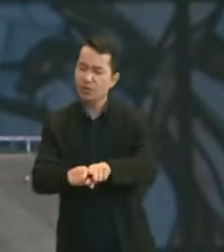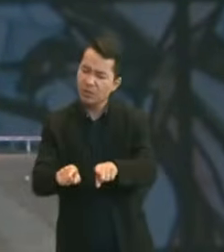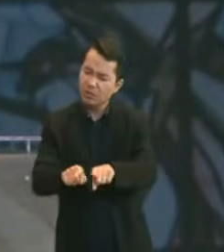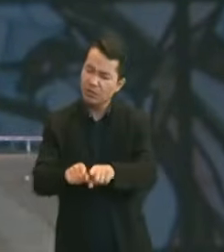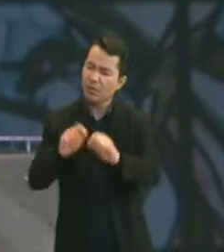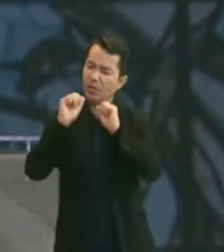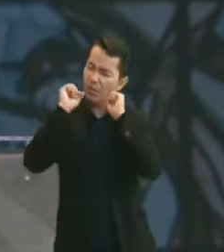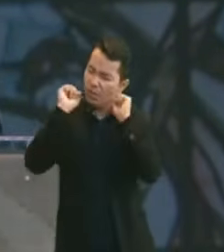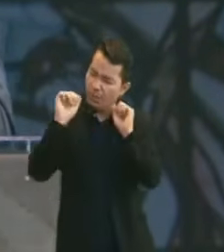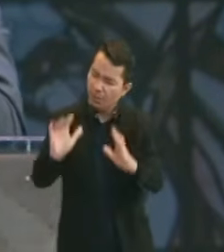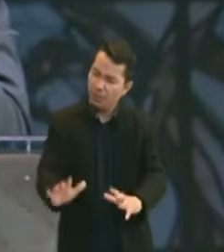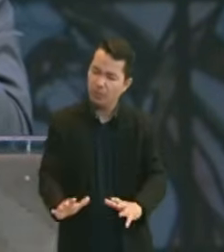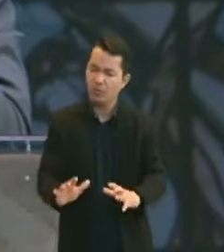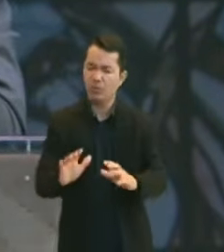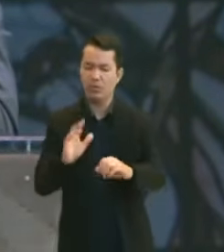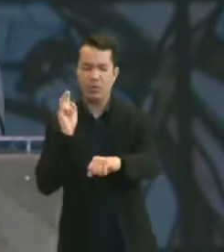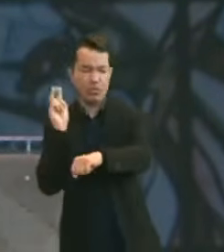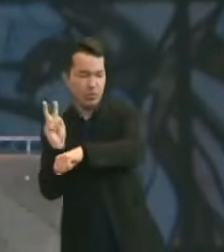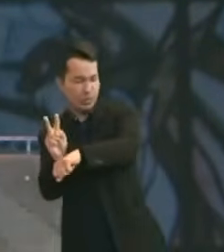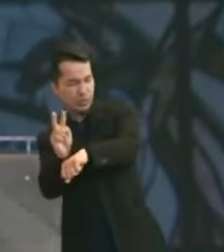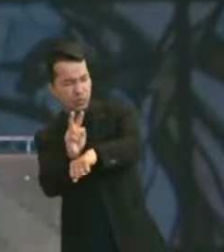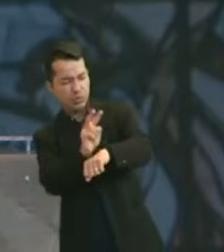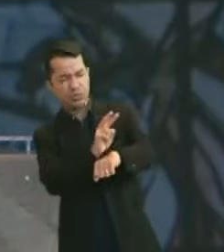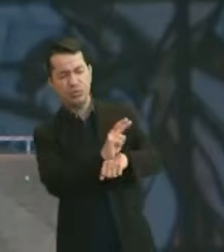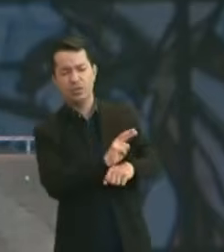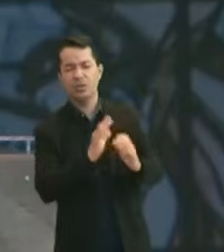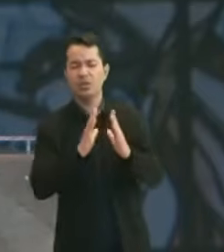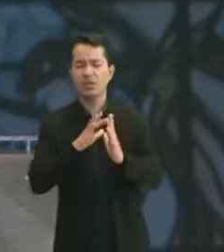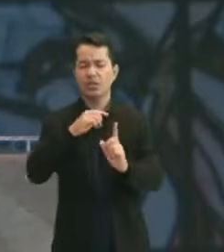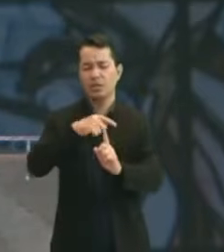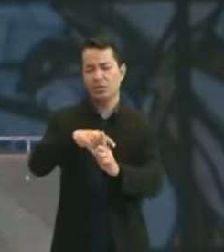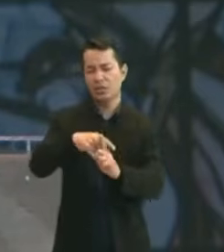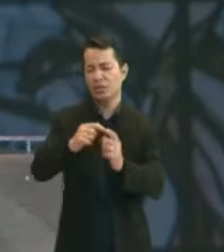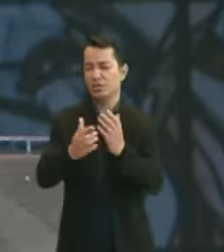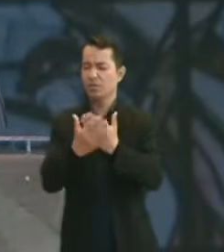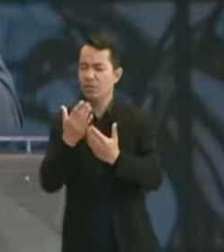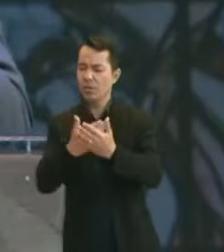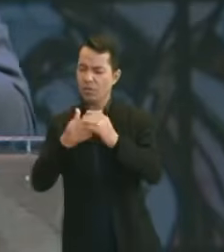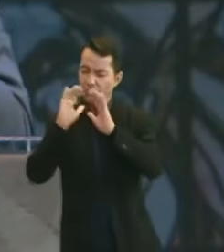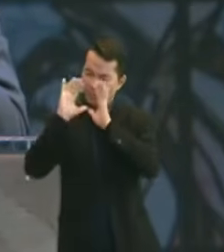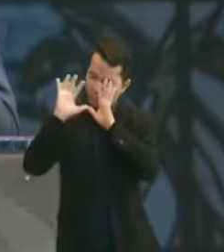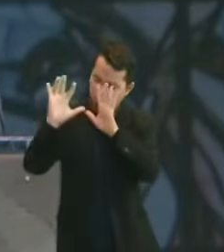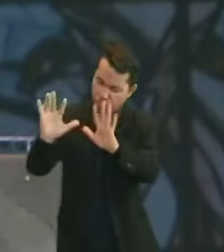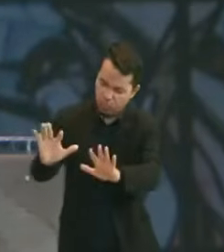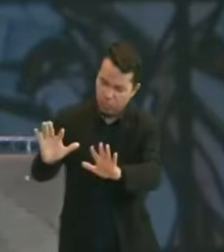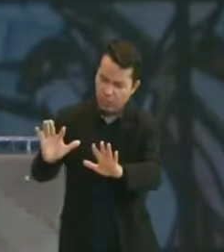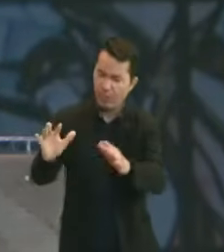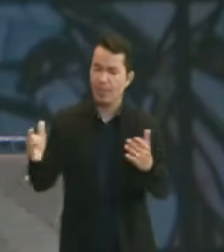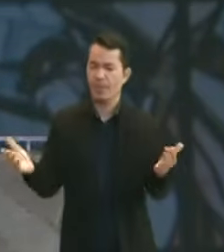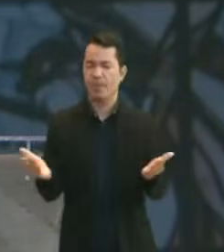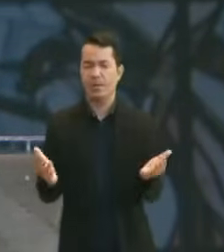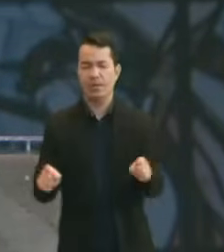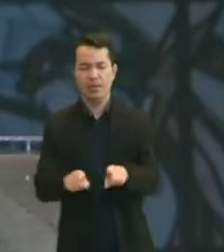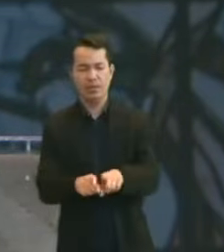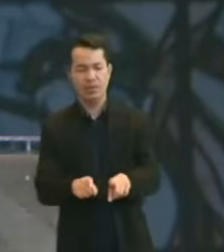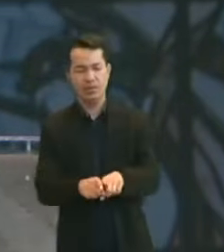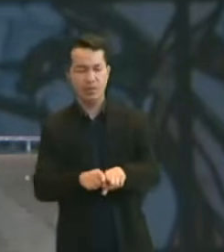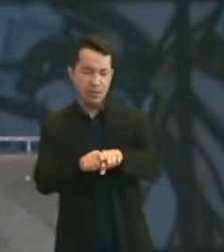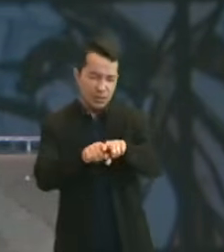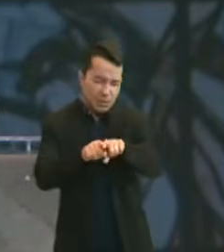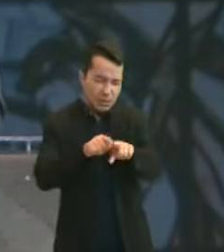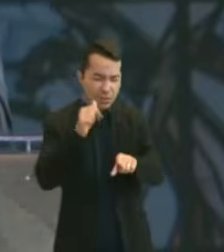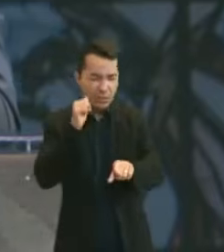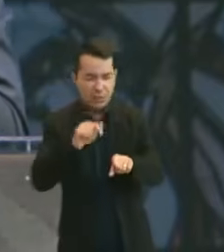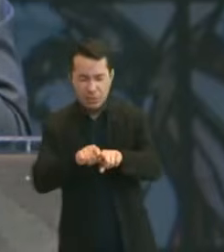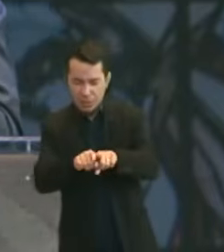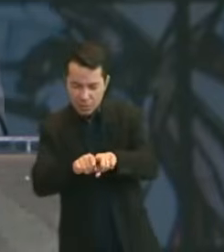que abençoa, ajuda-nos a ser uma igreja que estende a mão, e que esse irmão e irmã, durante toda a caminhada, vai